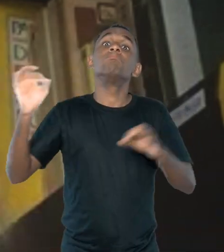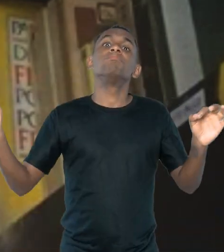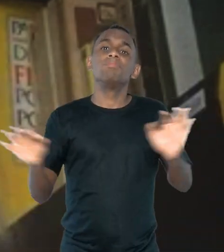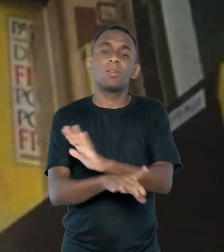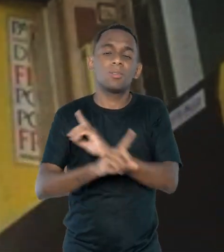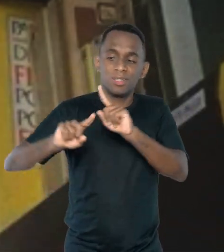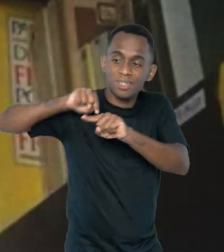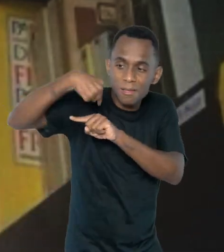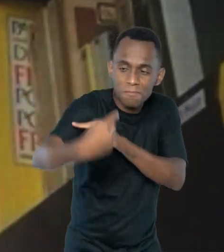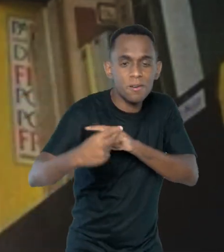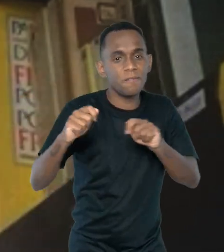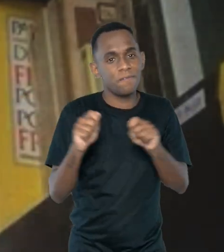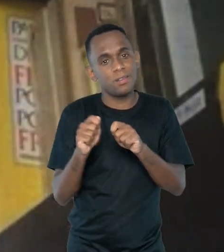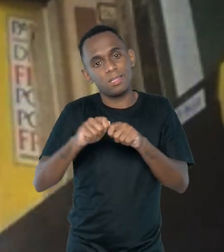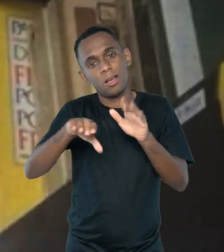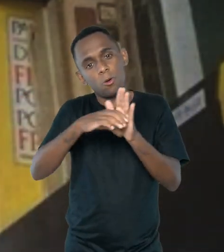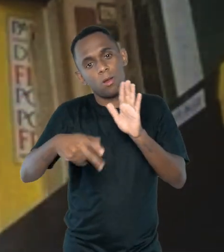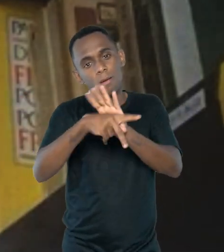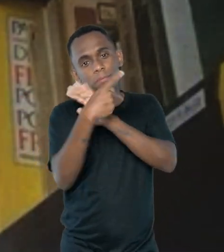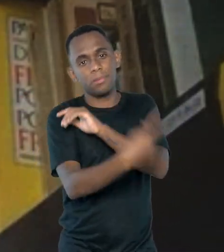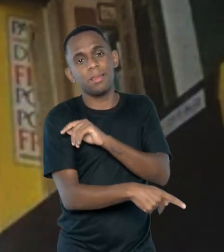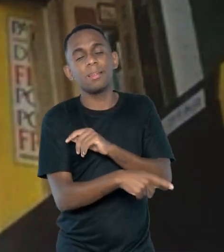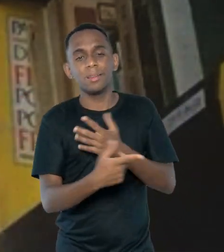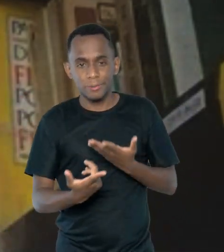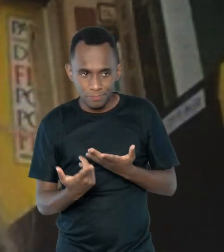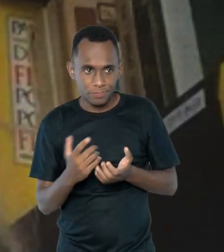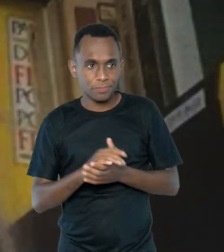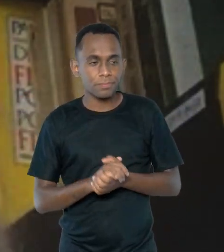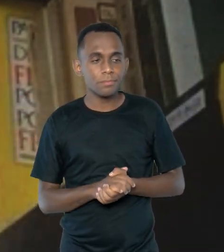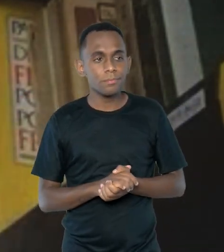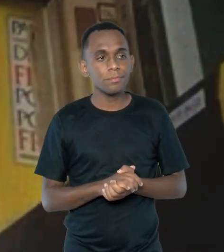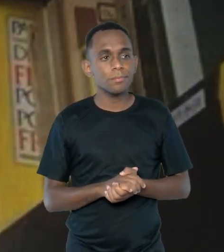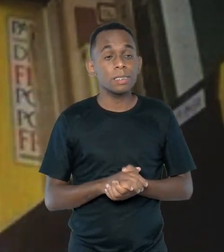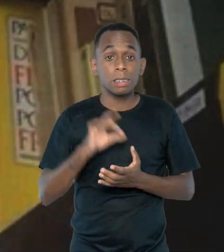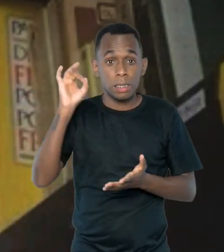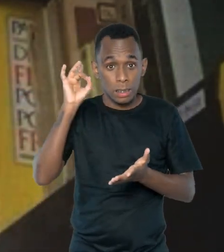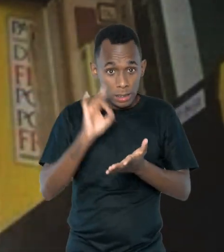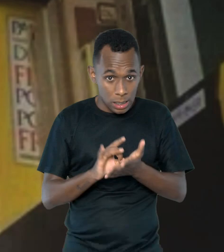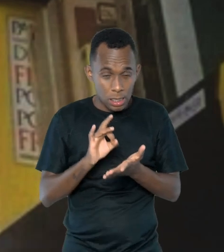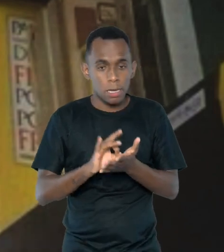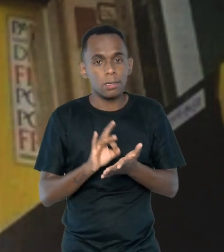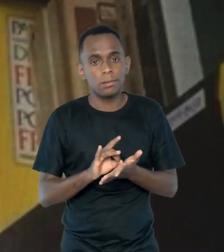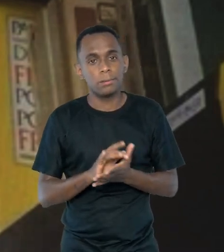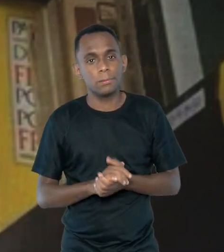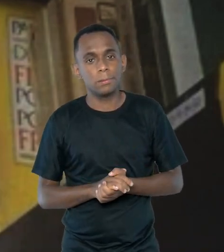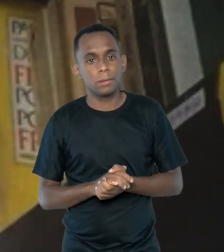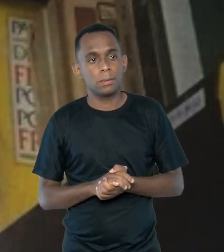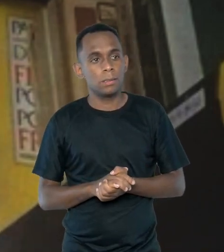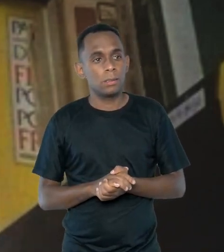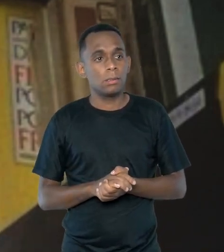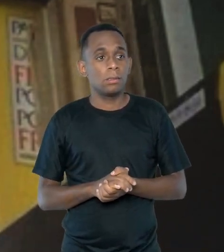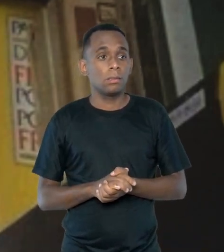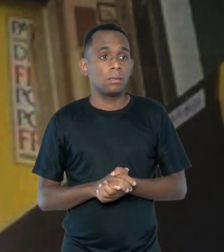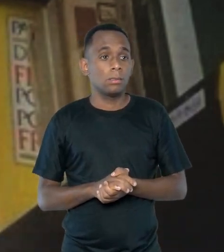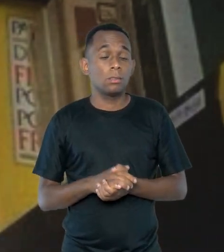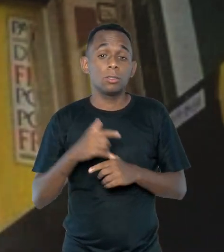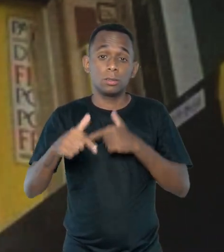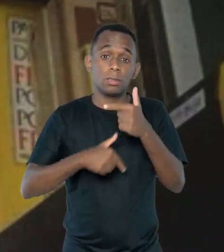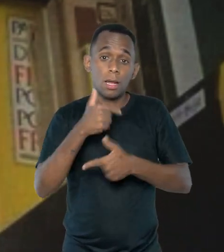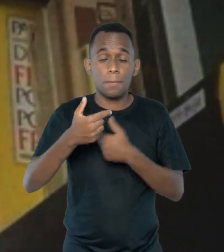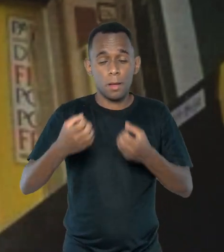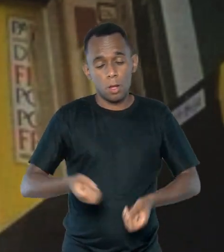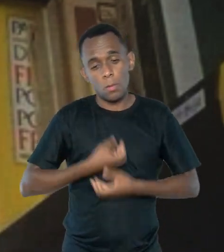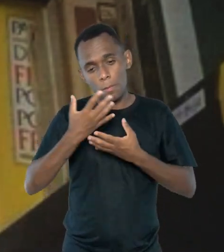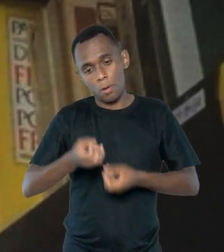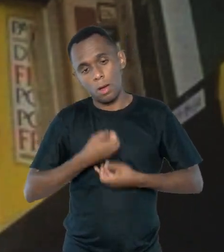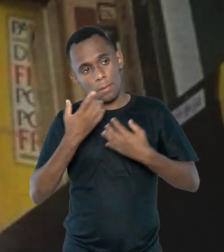aí ele vai fazer a sua crônica, notícia de jornal, da realidade para a ficção. A gente